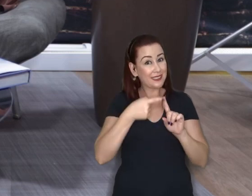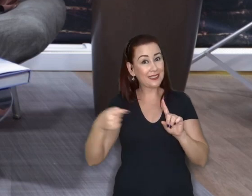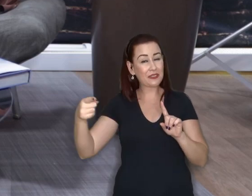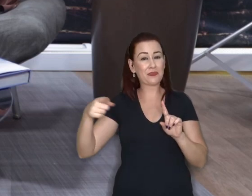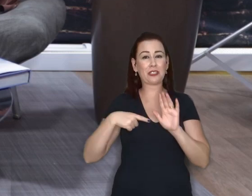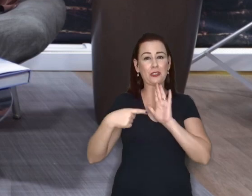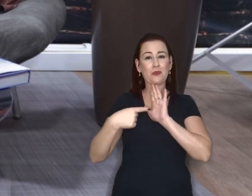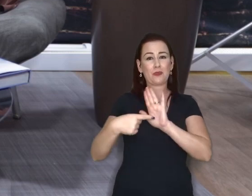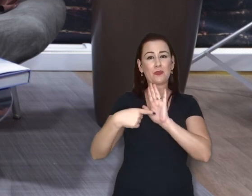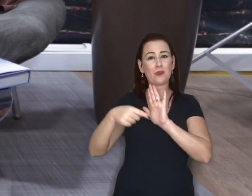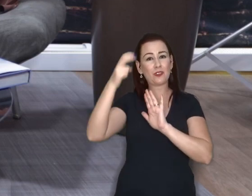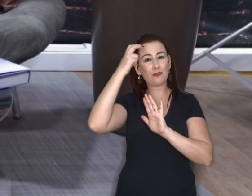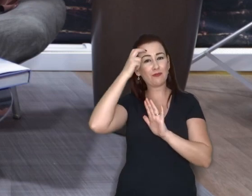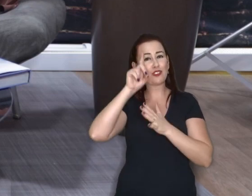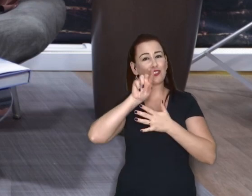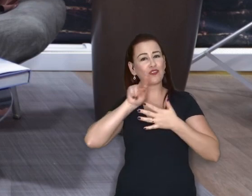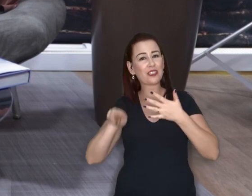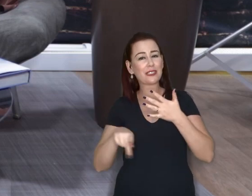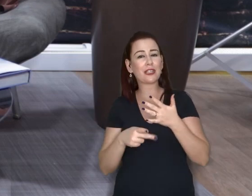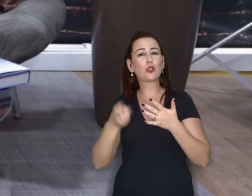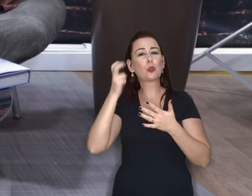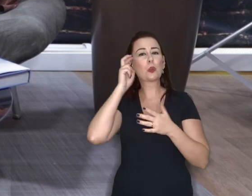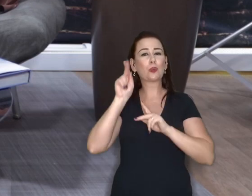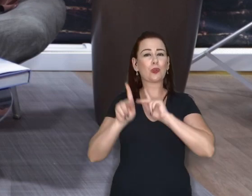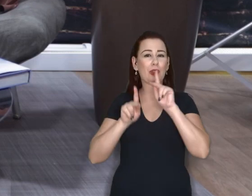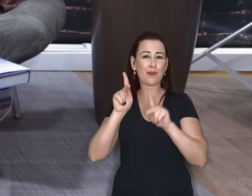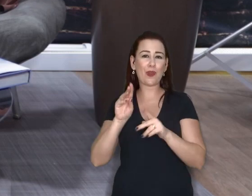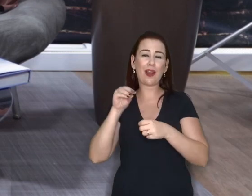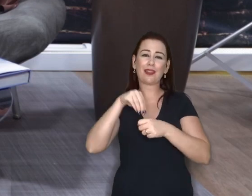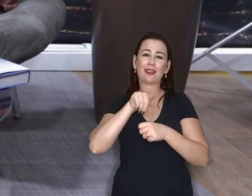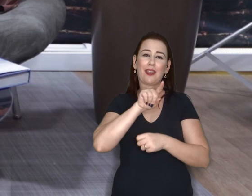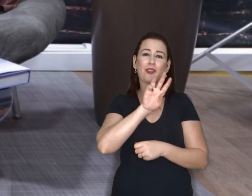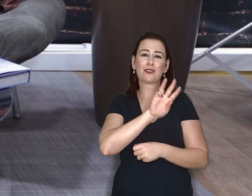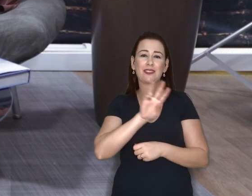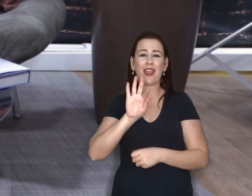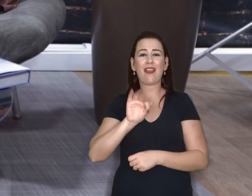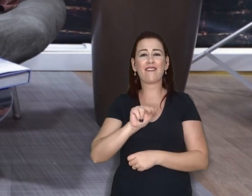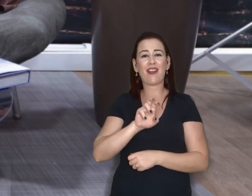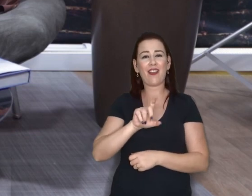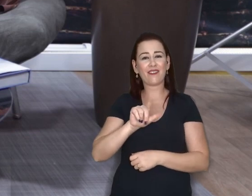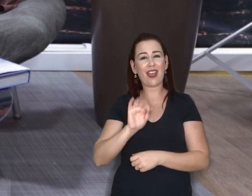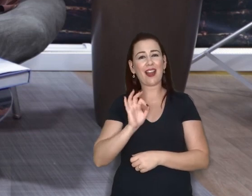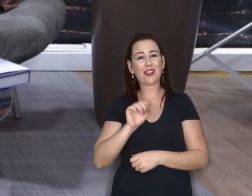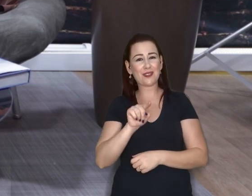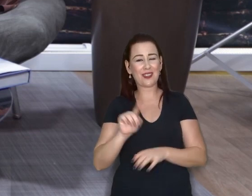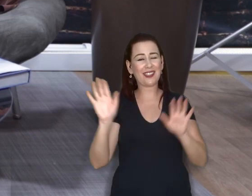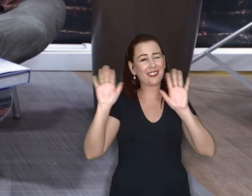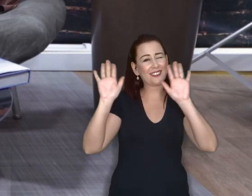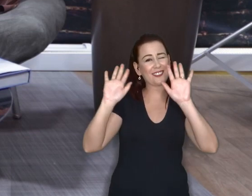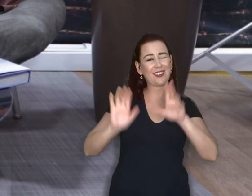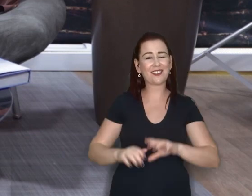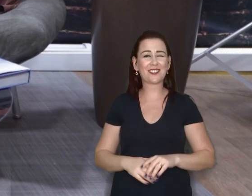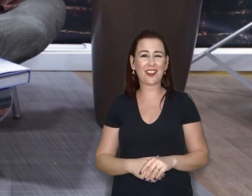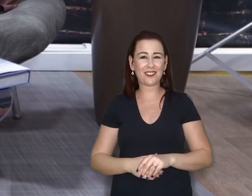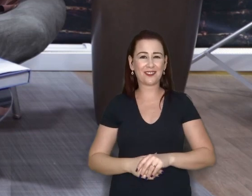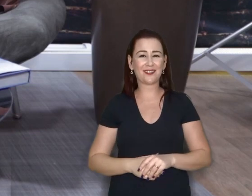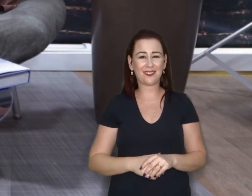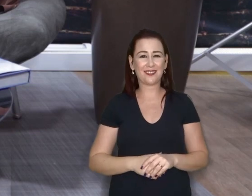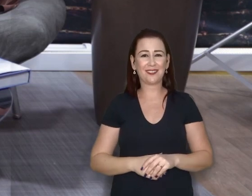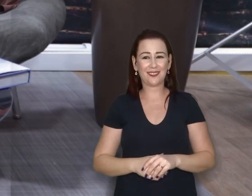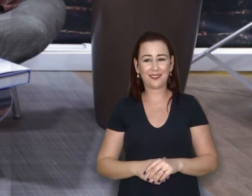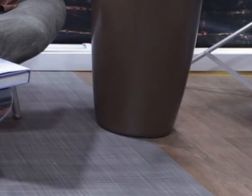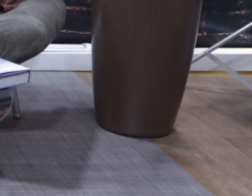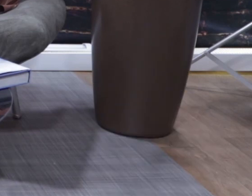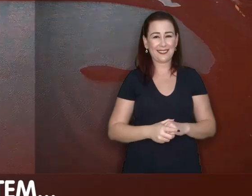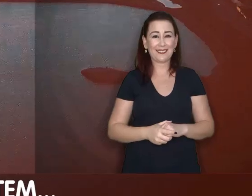que tem mais mostra da diversidade cultural, imagens da cultura popular, no nosso canal Favela Isso Aí. Tchau, tchau, gente. Tchau,